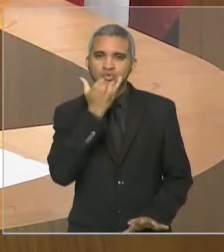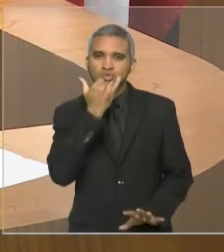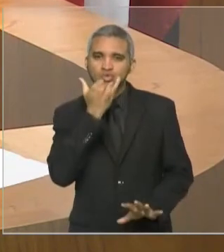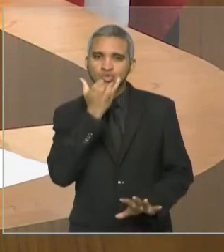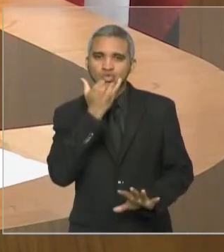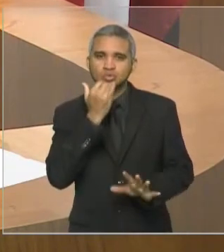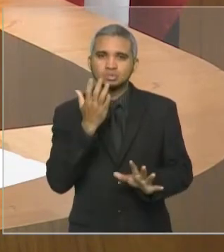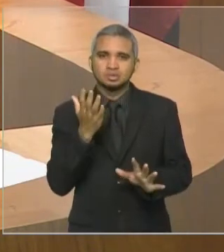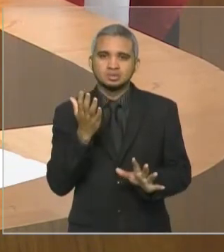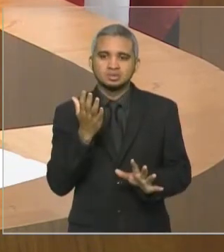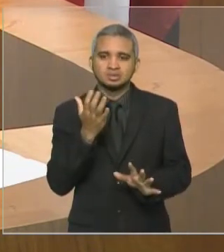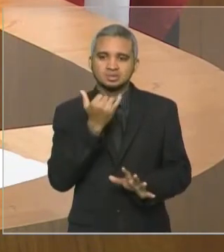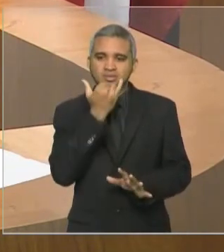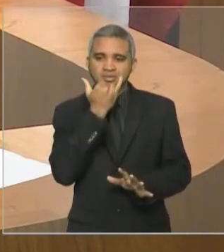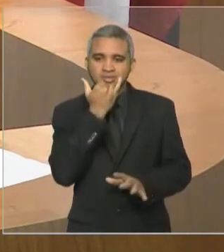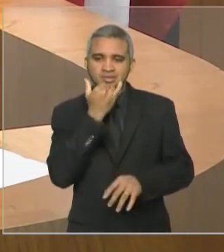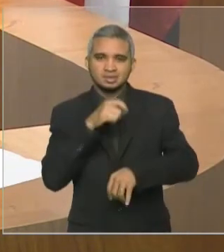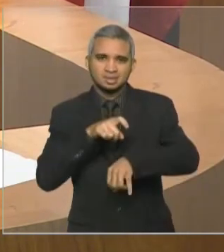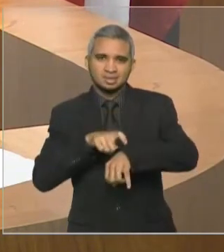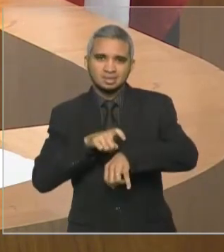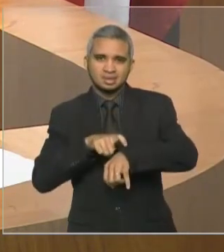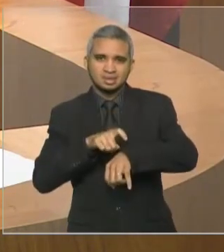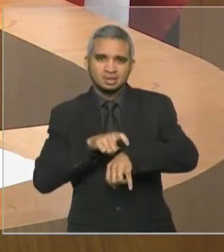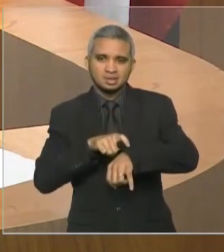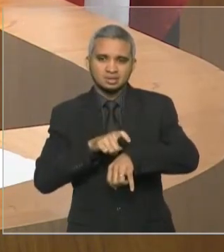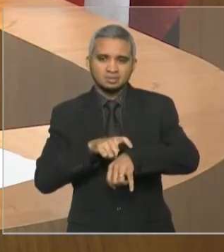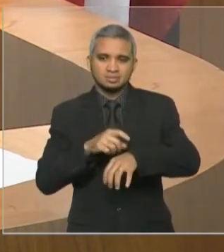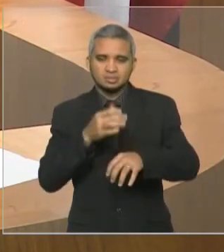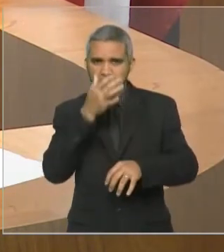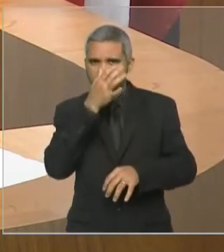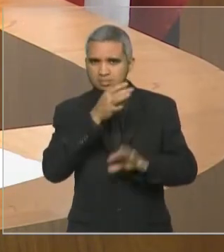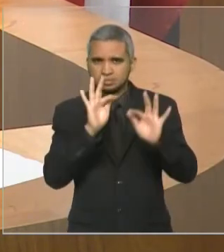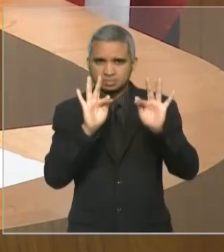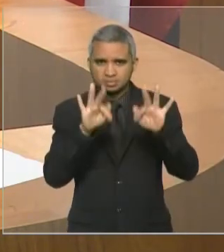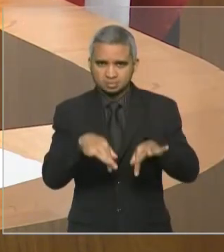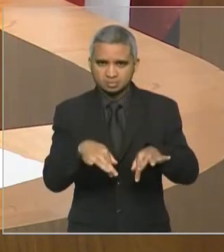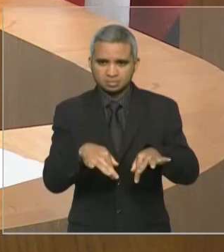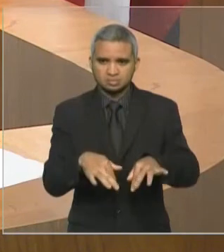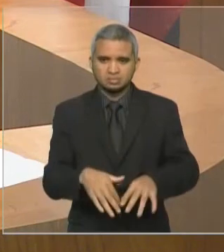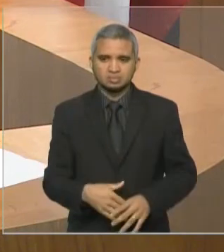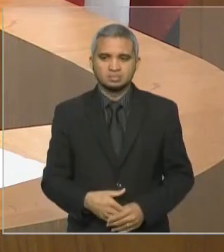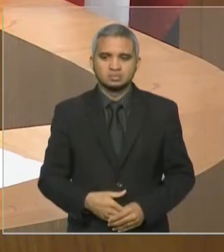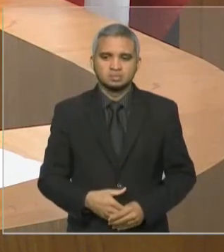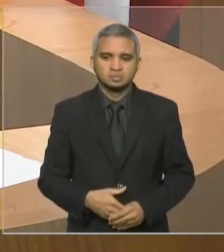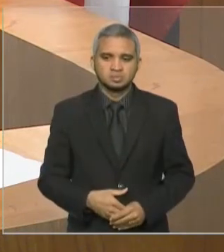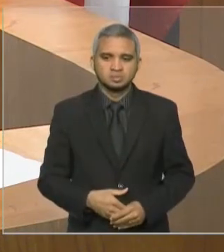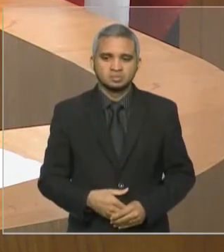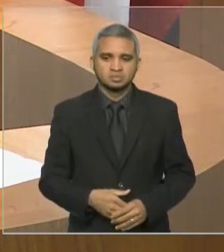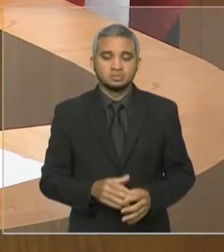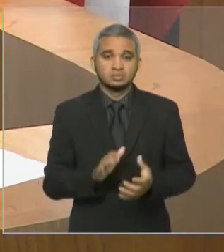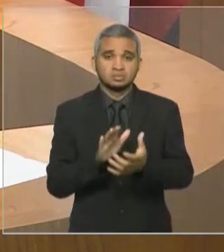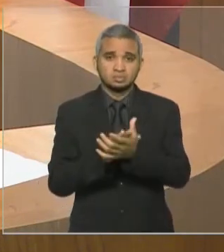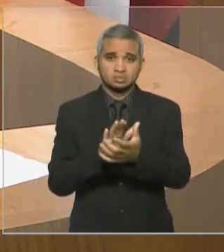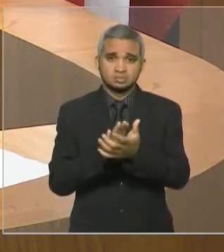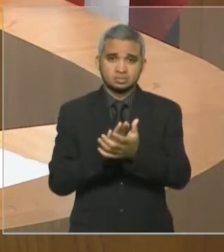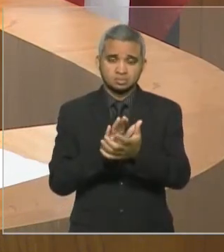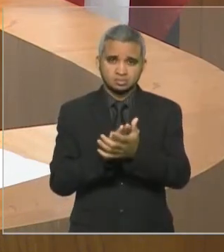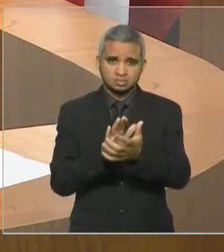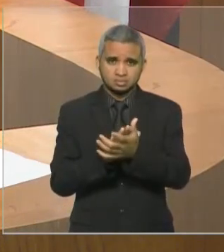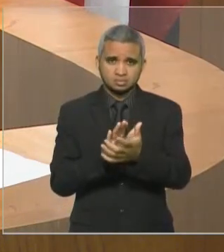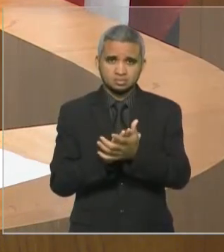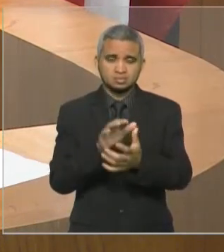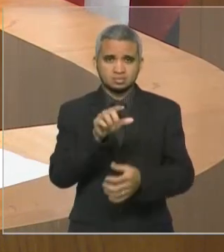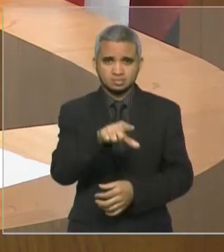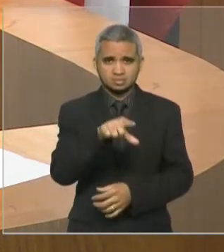pensei que a democracia me permitisse isso, mas eu estou finalizando e parabenizando pela escolha,